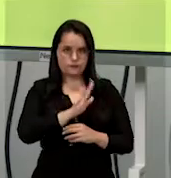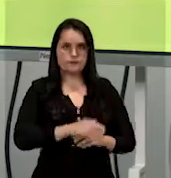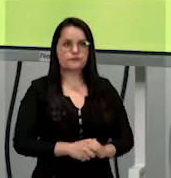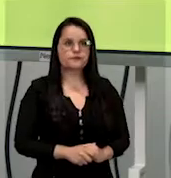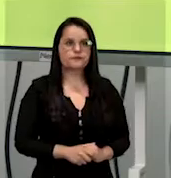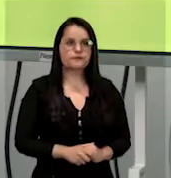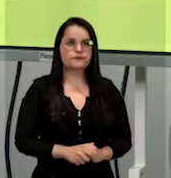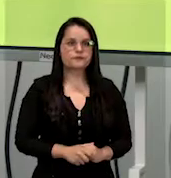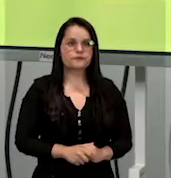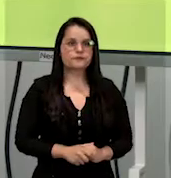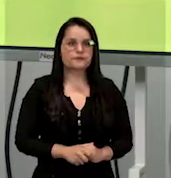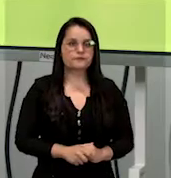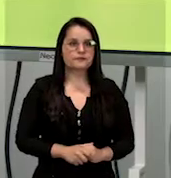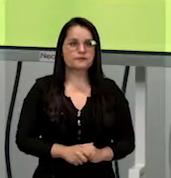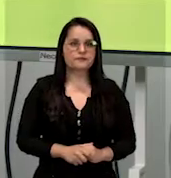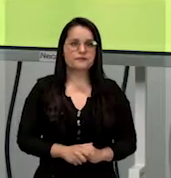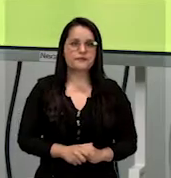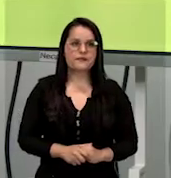Brasil.